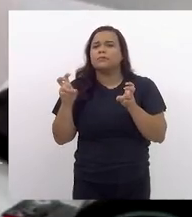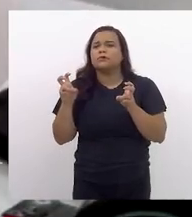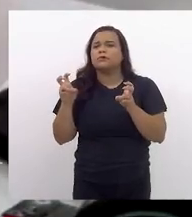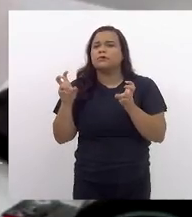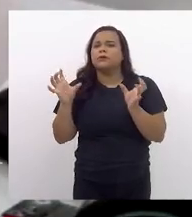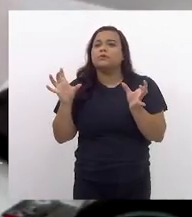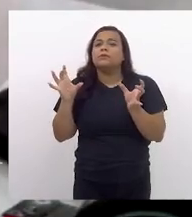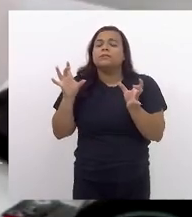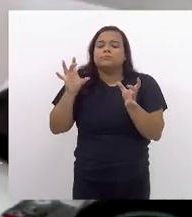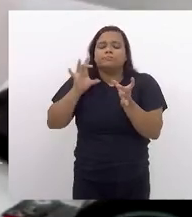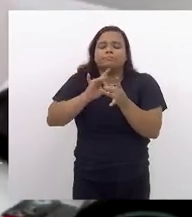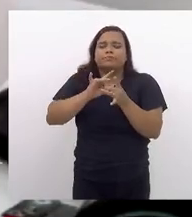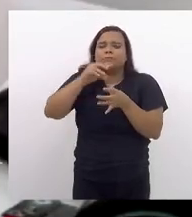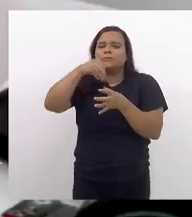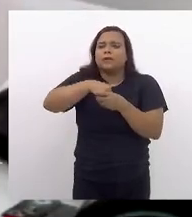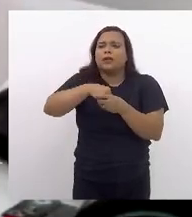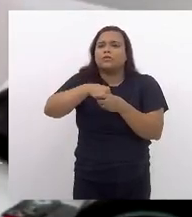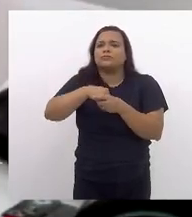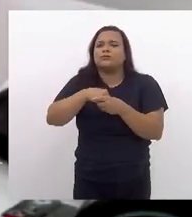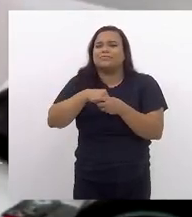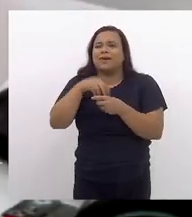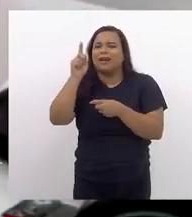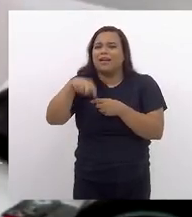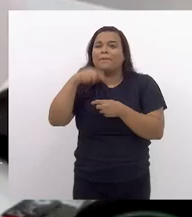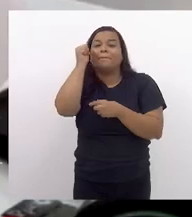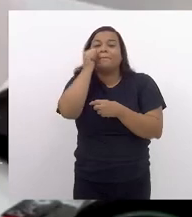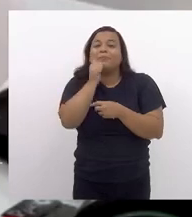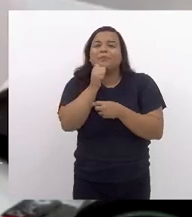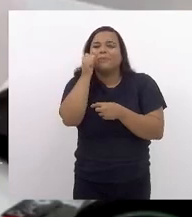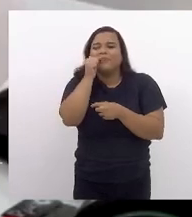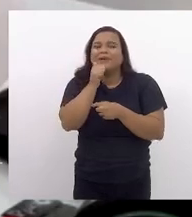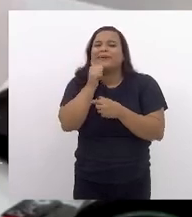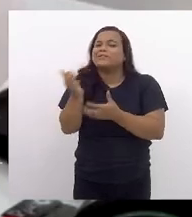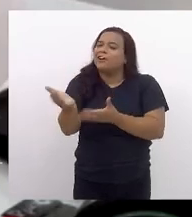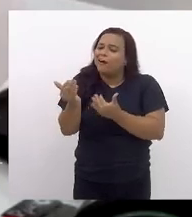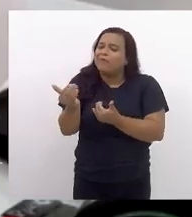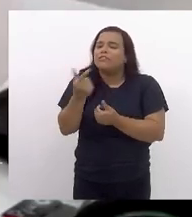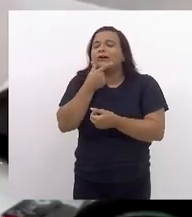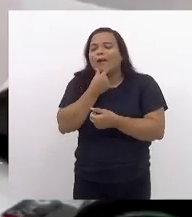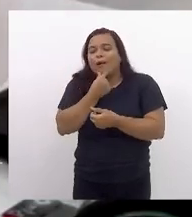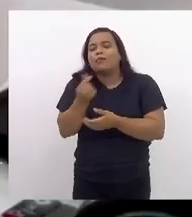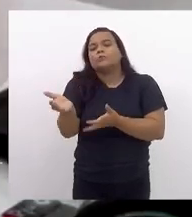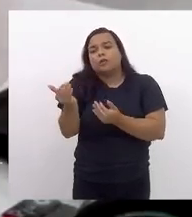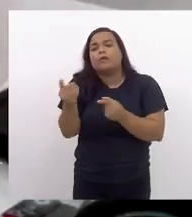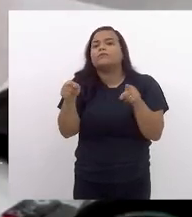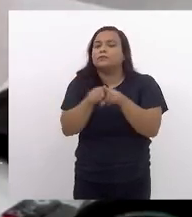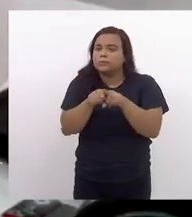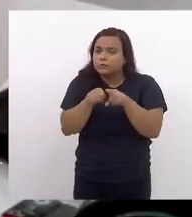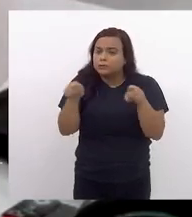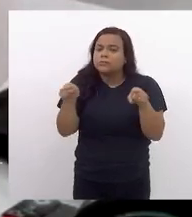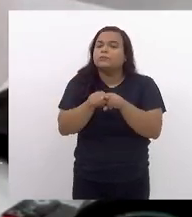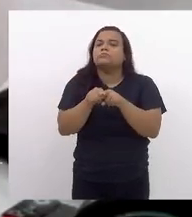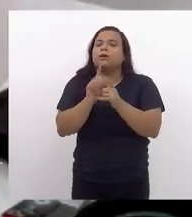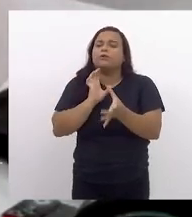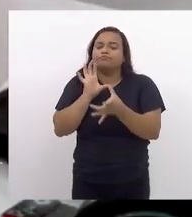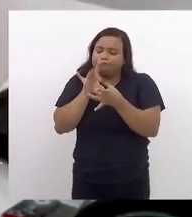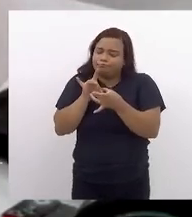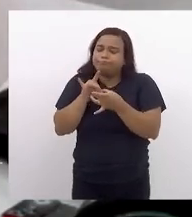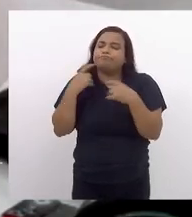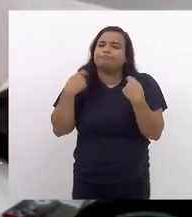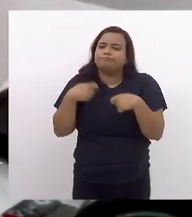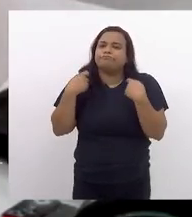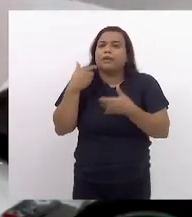envolve as mulheres, a juventude, né? Homens e mulheres jovens,